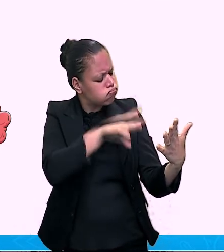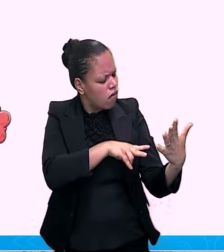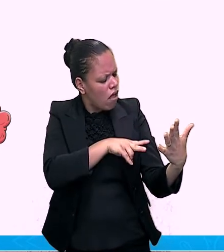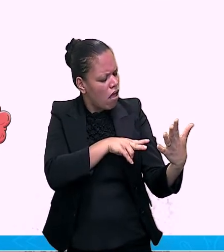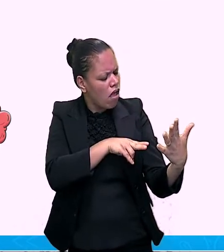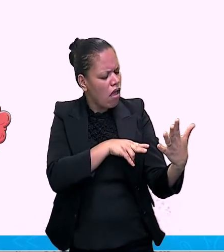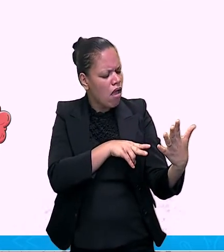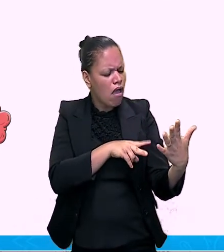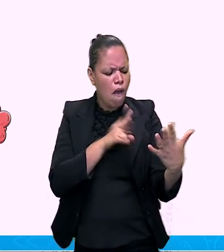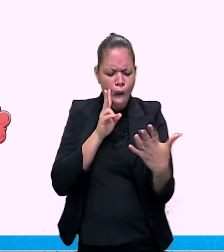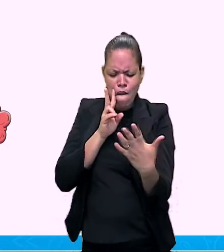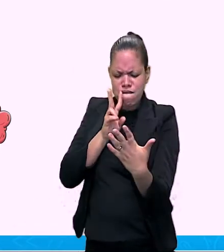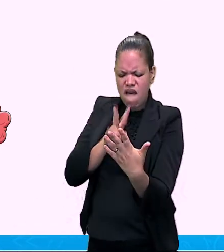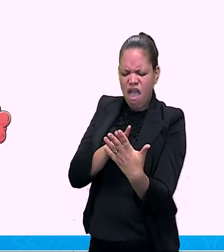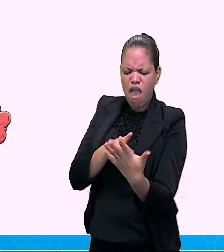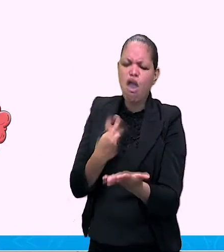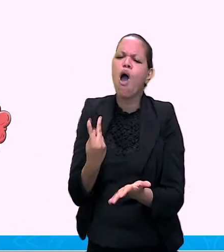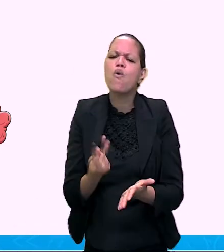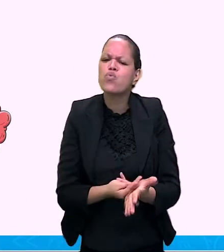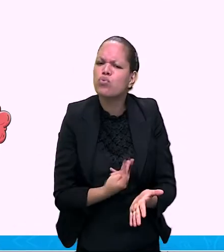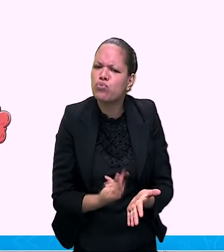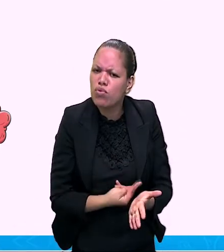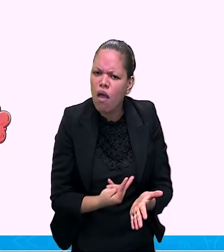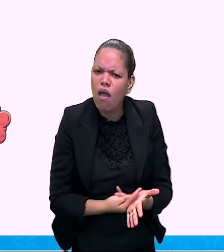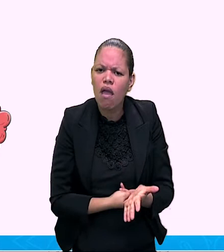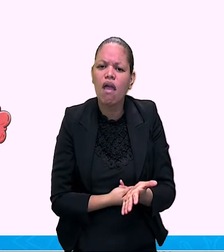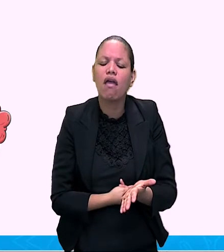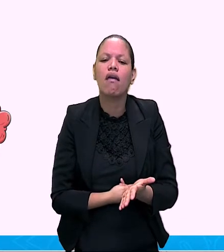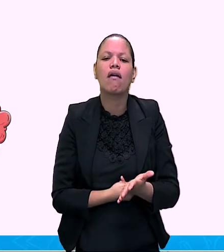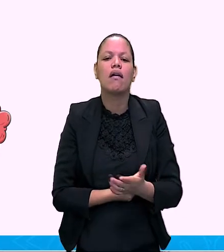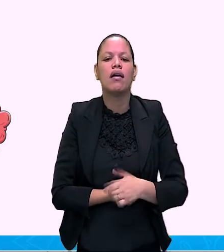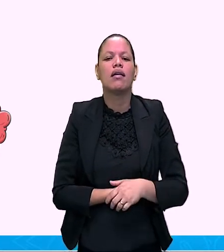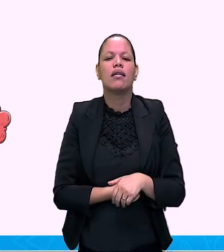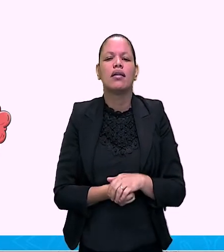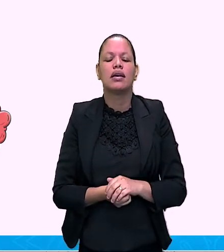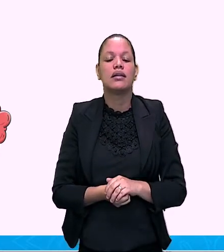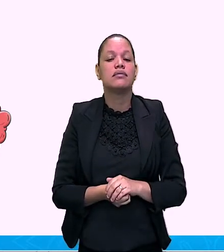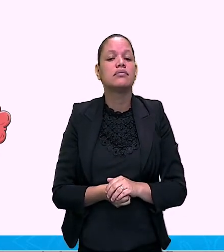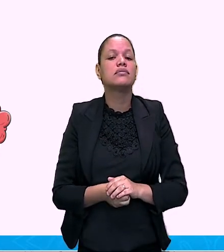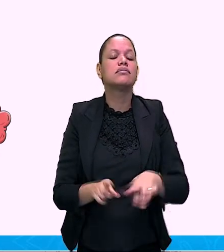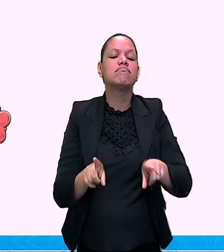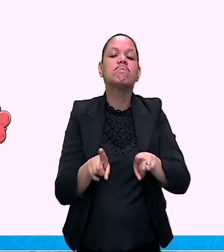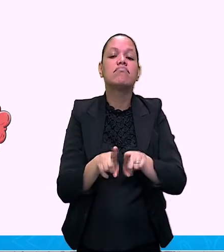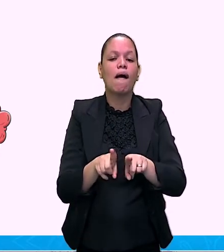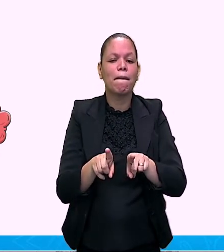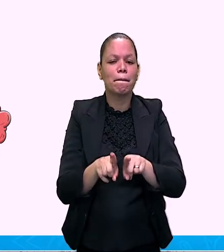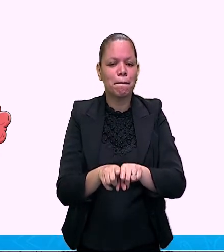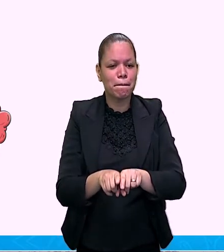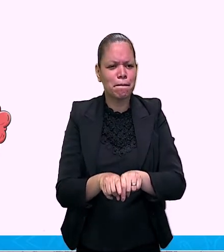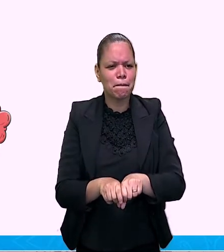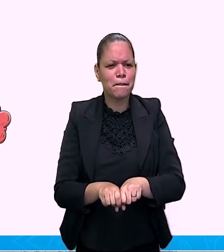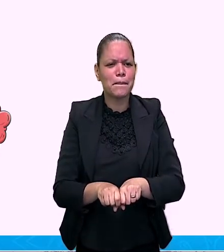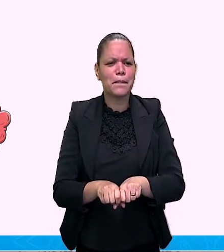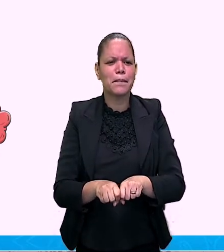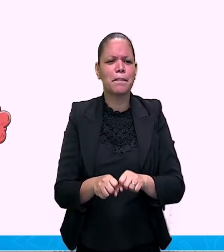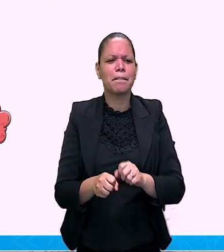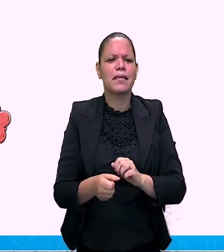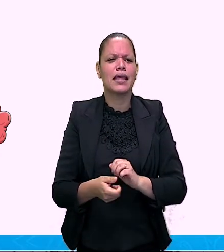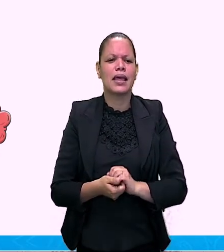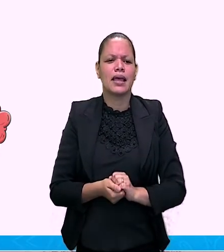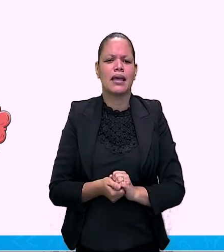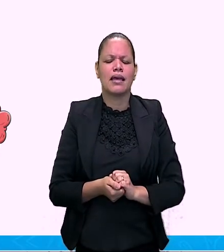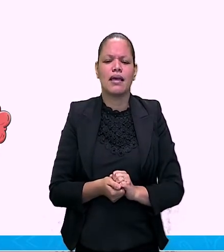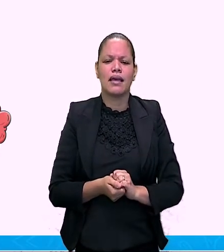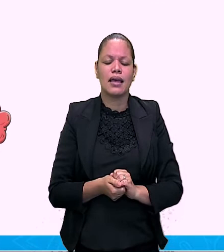de pontuação também, você vai estar podendo fazer essa correção. Outras sugestões também cuidados na hora da produção